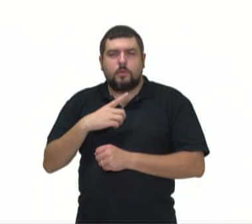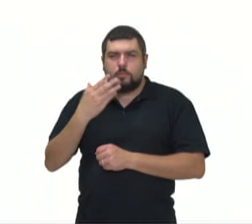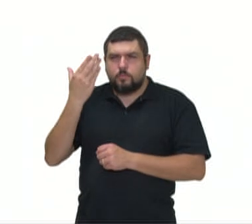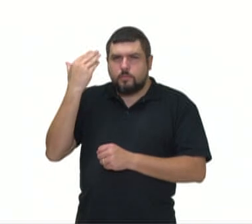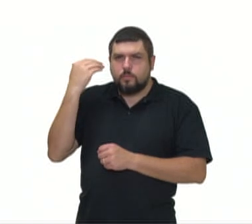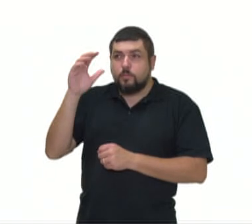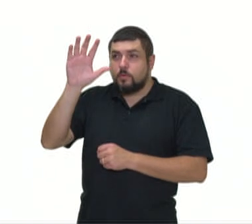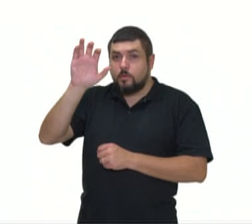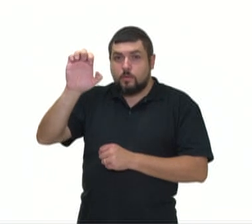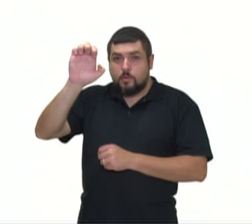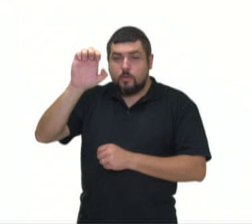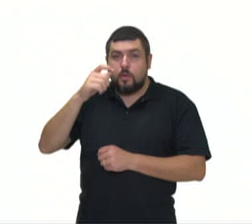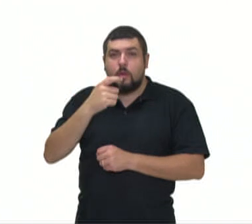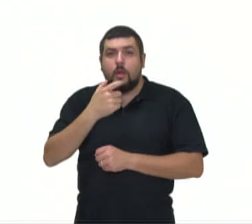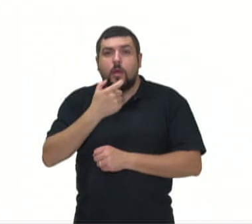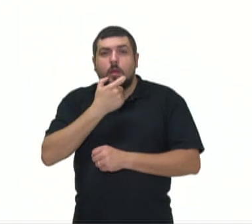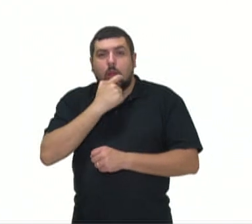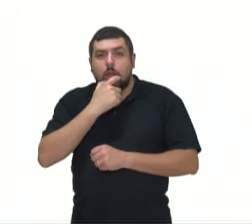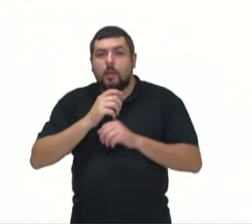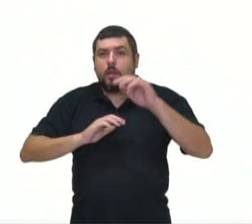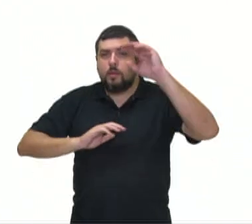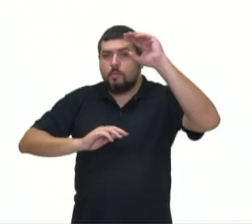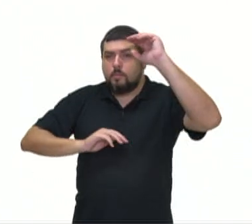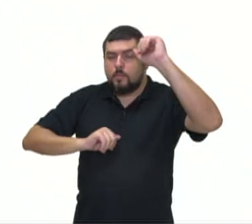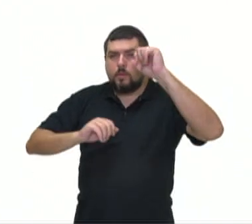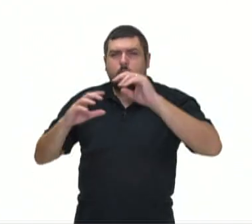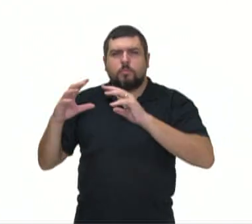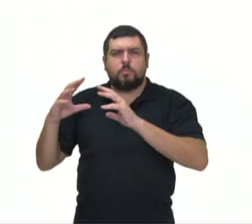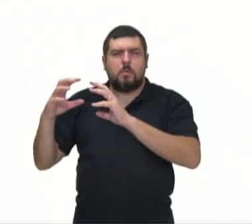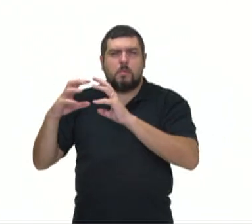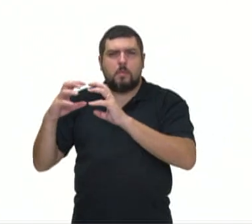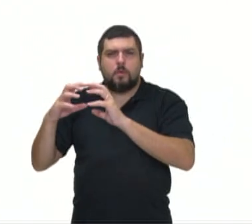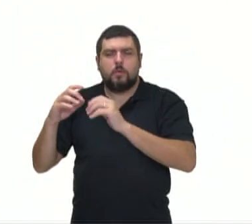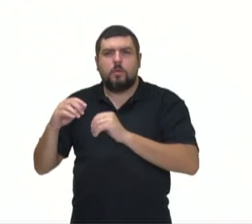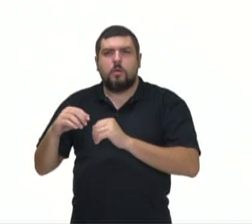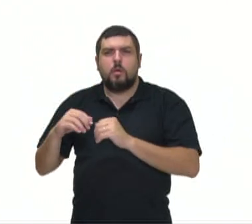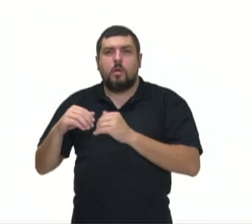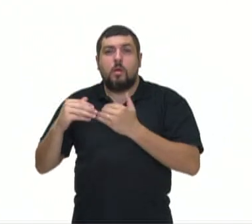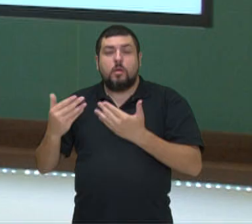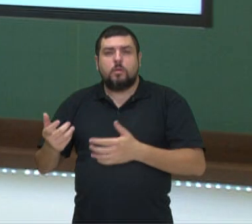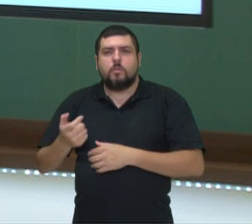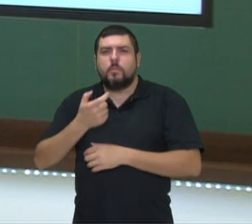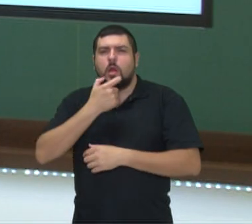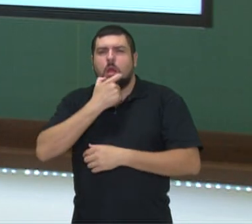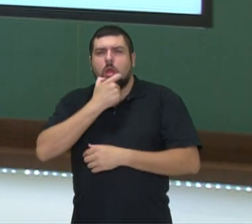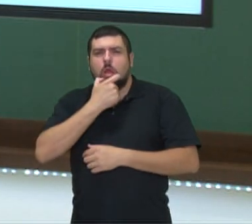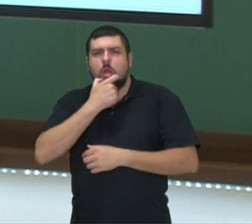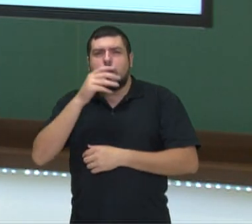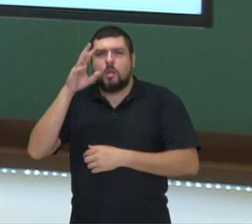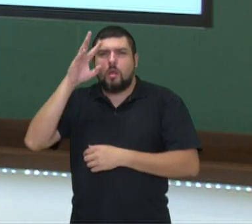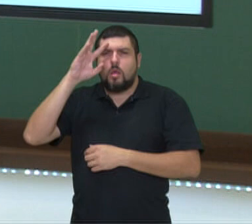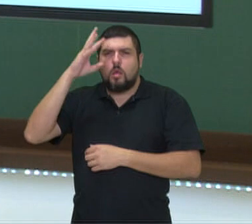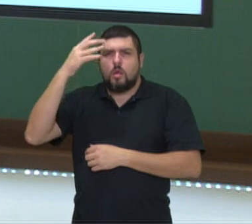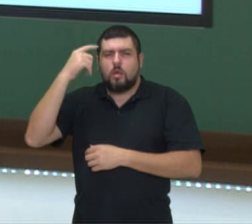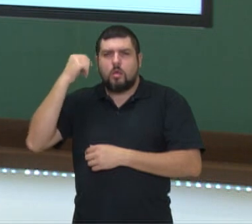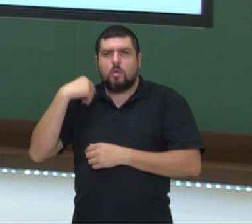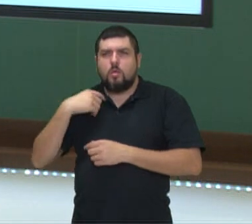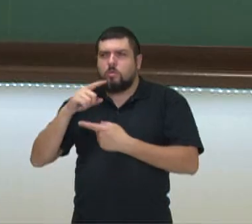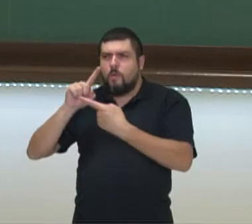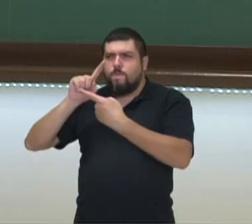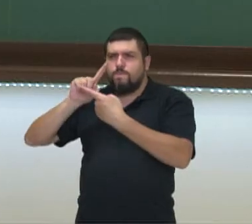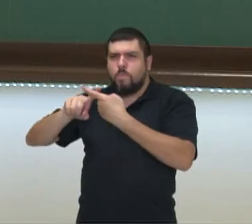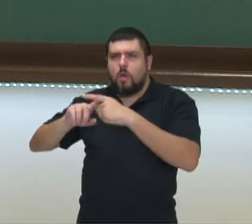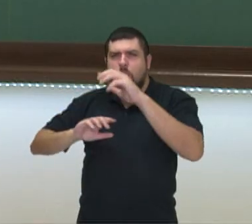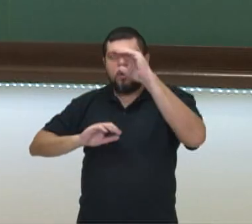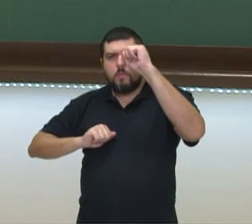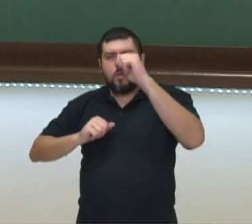a Inglaterra, né? E a Inglaterra, portanto, resolve atacar as possessões espanholas na